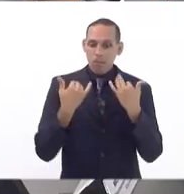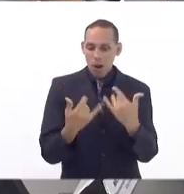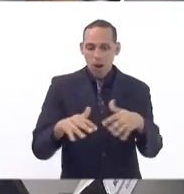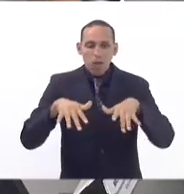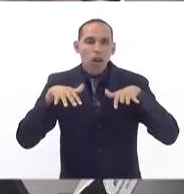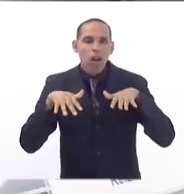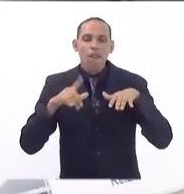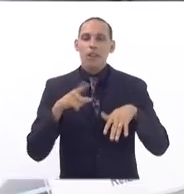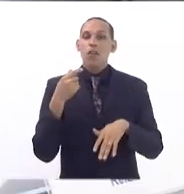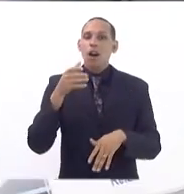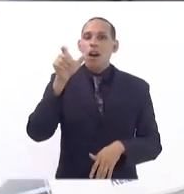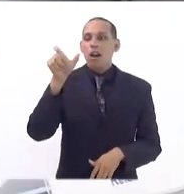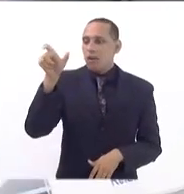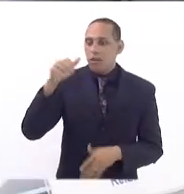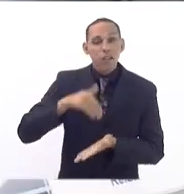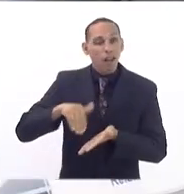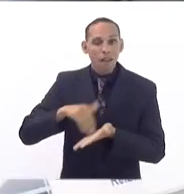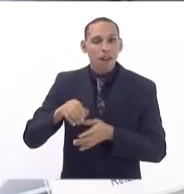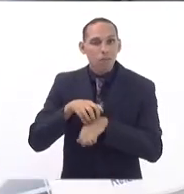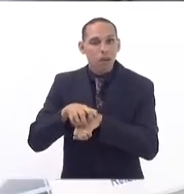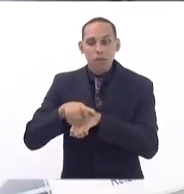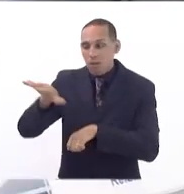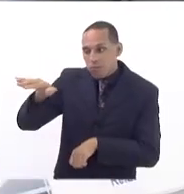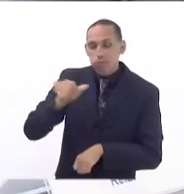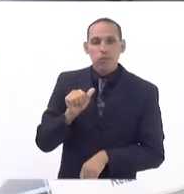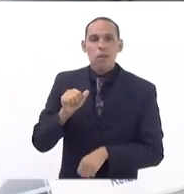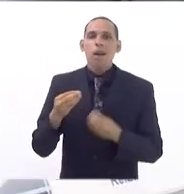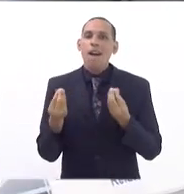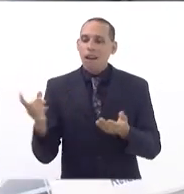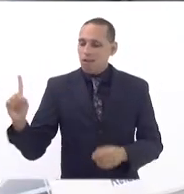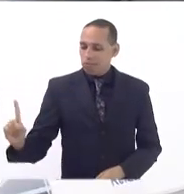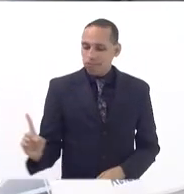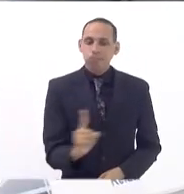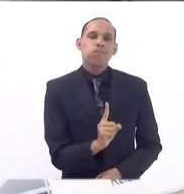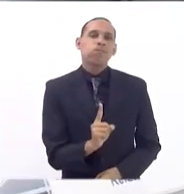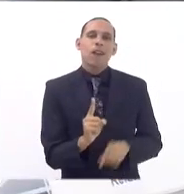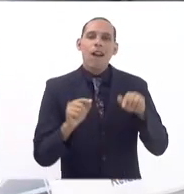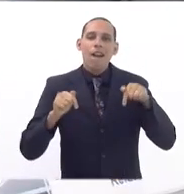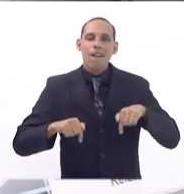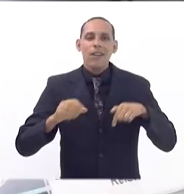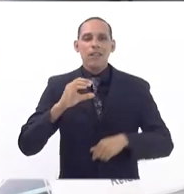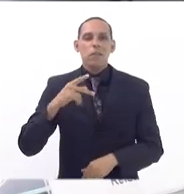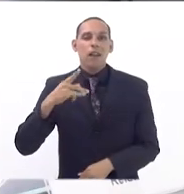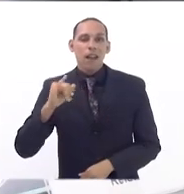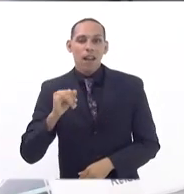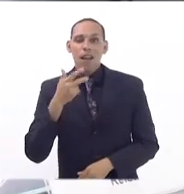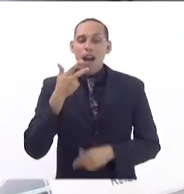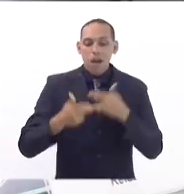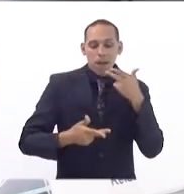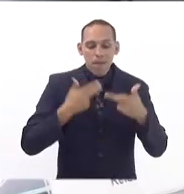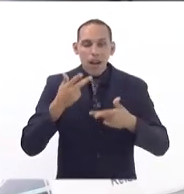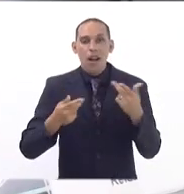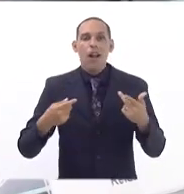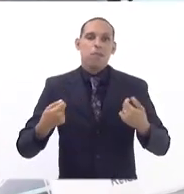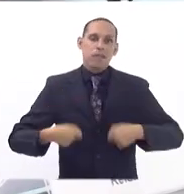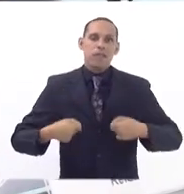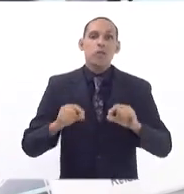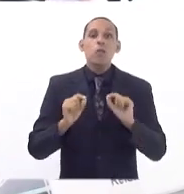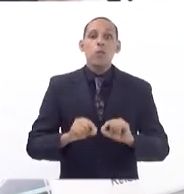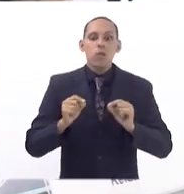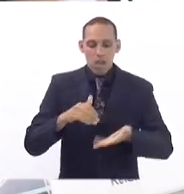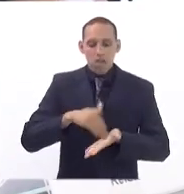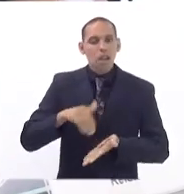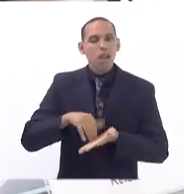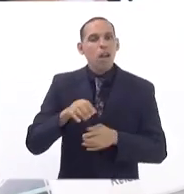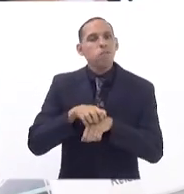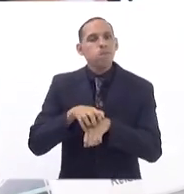vamos convidar o secretário transporte para que ele venha essa casa aqui essa CPI para falar a respeito o que que a